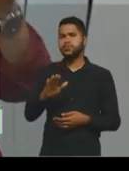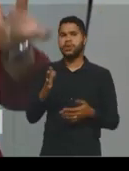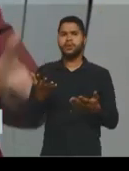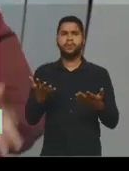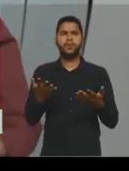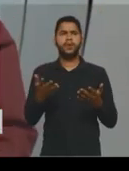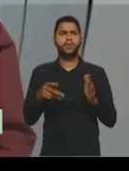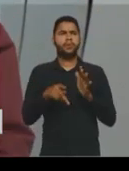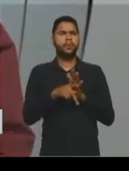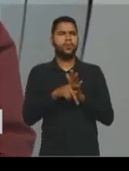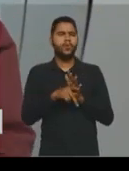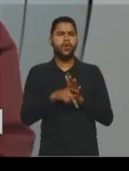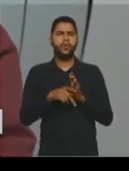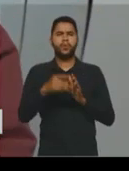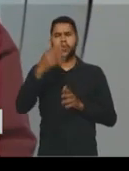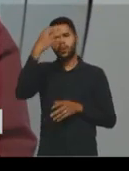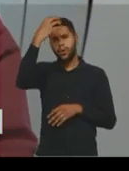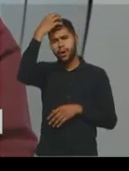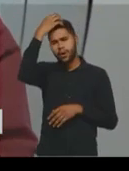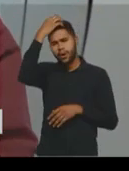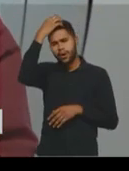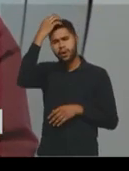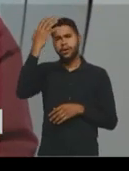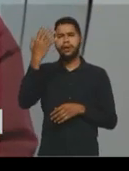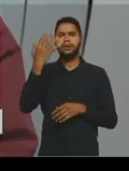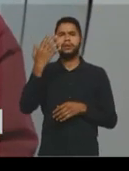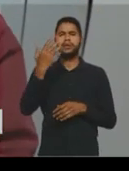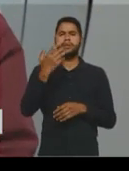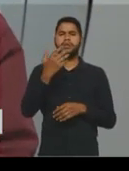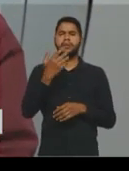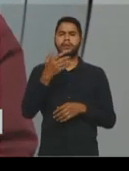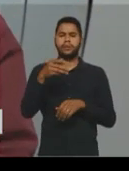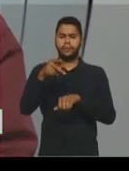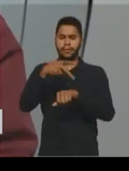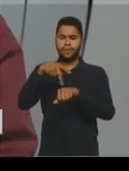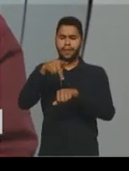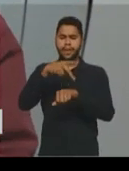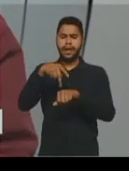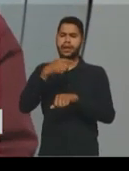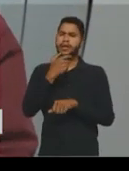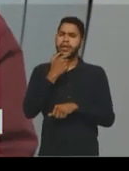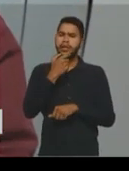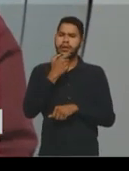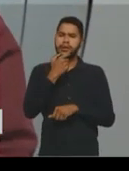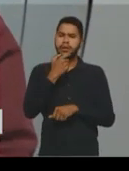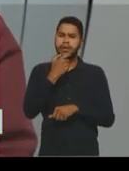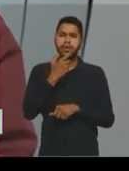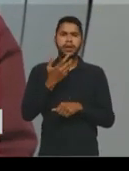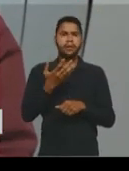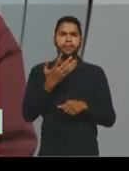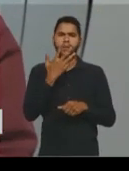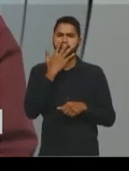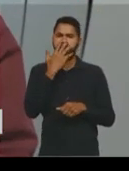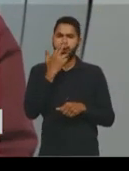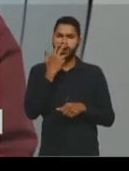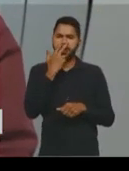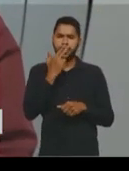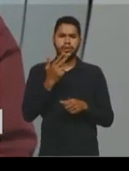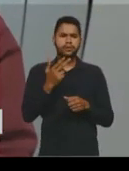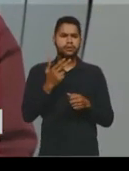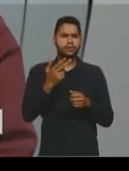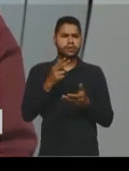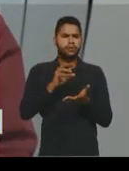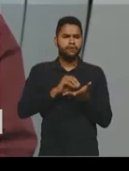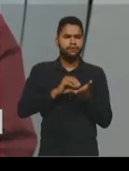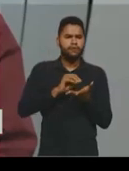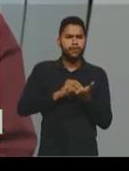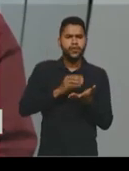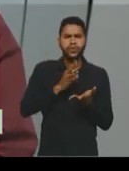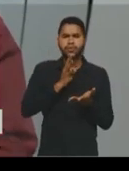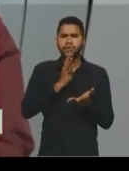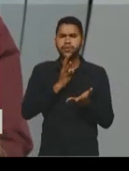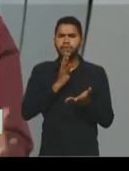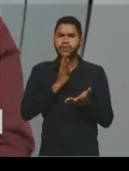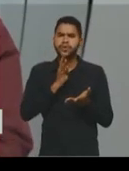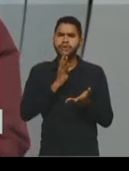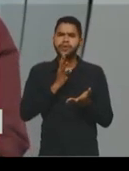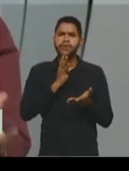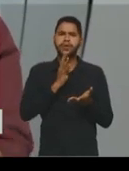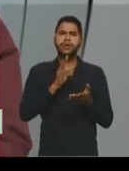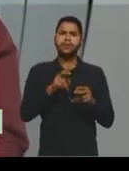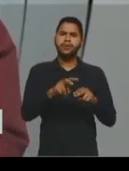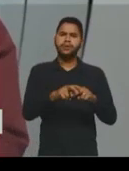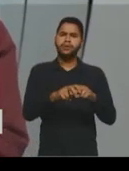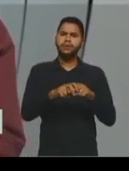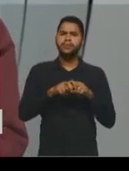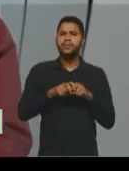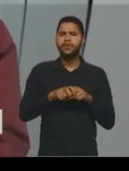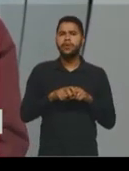a história dos reis da Inglaterra. Então, é o desconhecimento que ela tenta, através